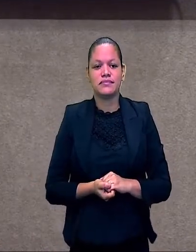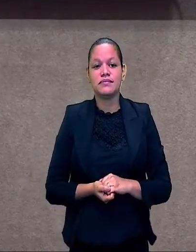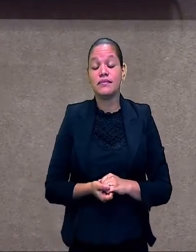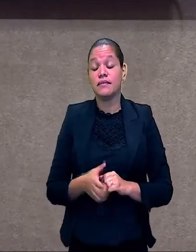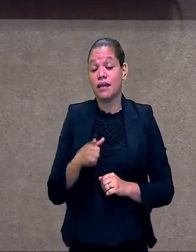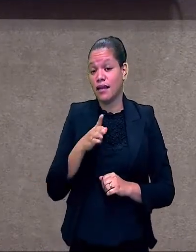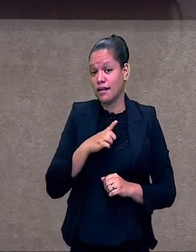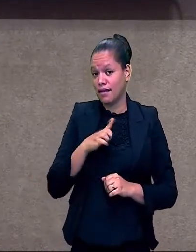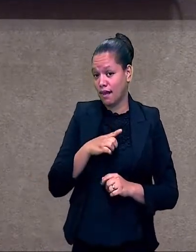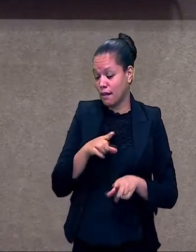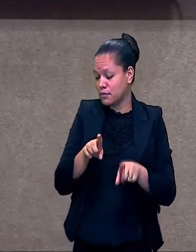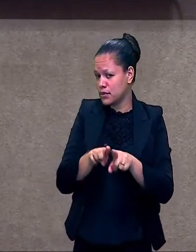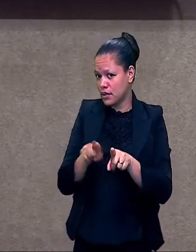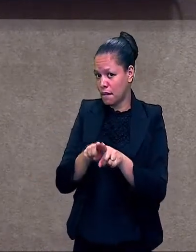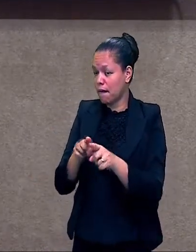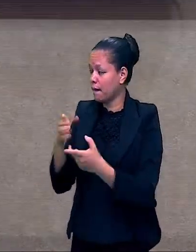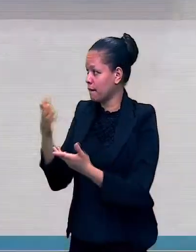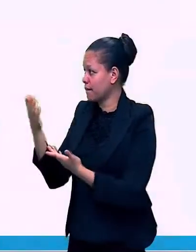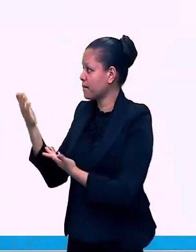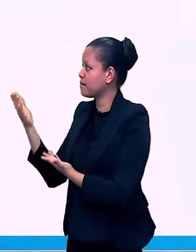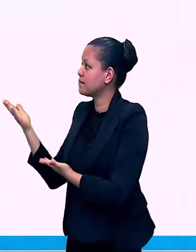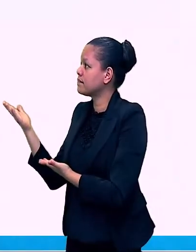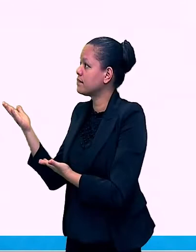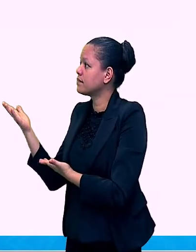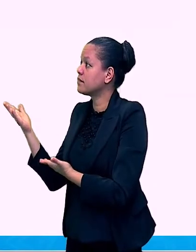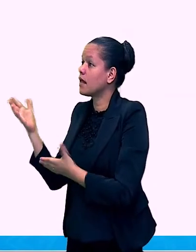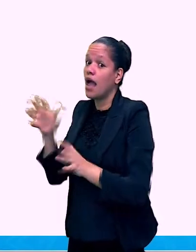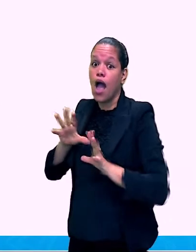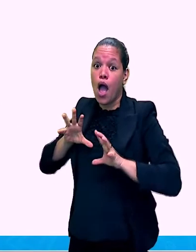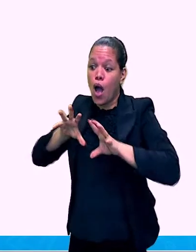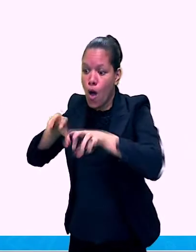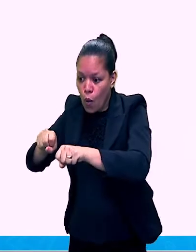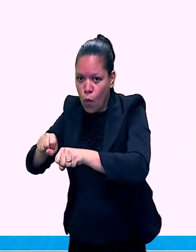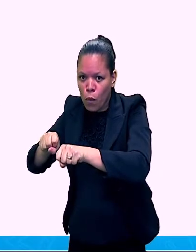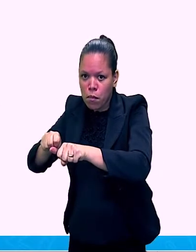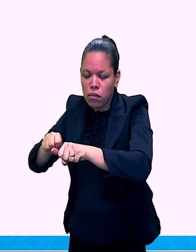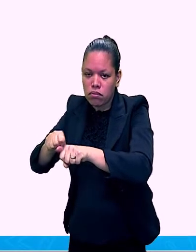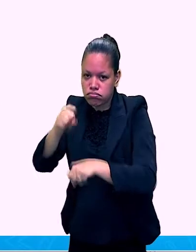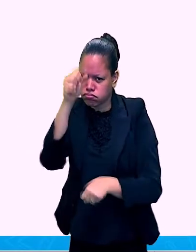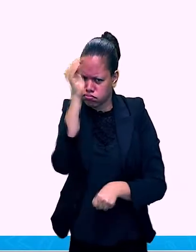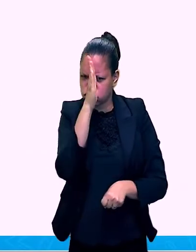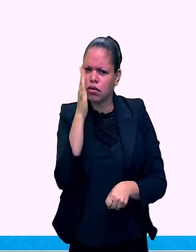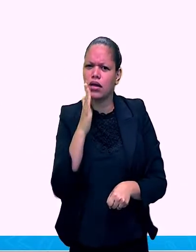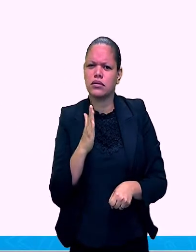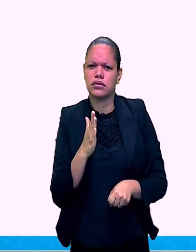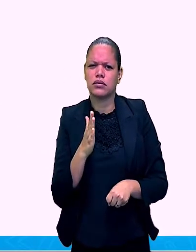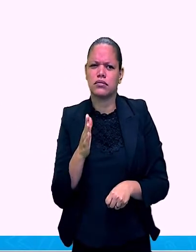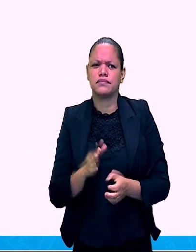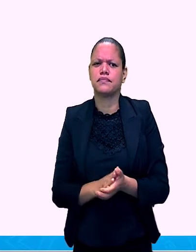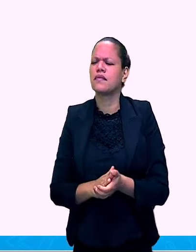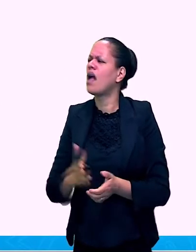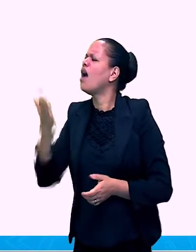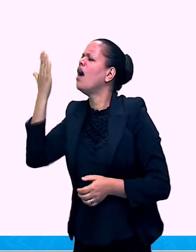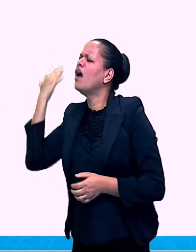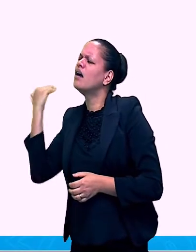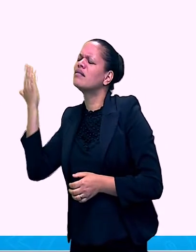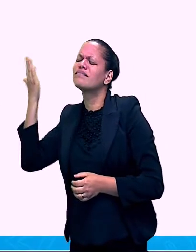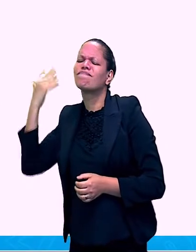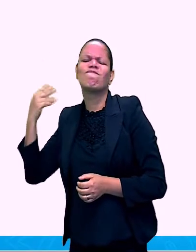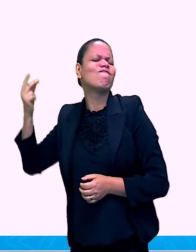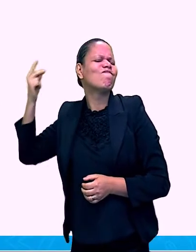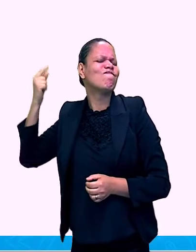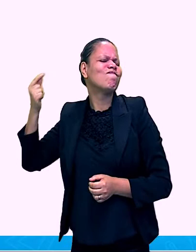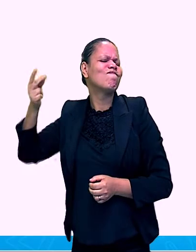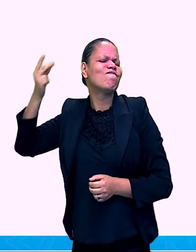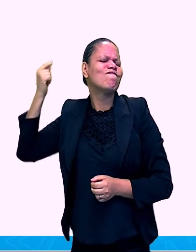temos aí agora falando um pouquinho sobre essa ocupação do Brasil. Antigamente, quando